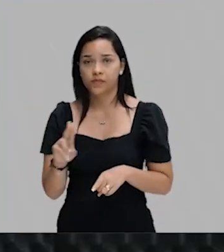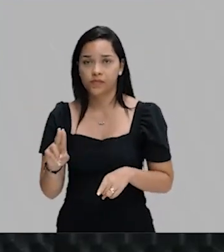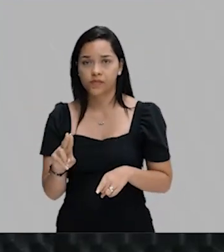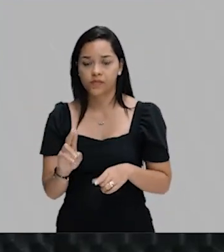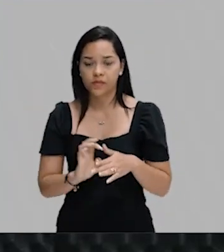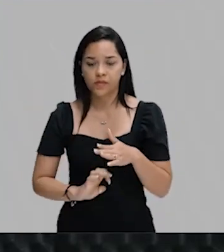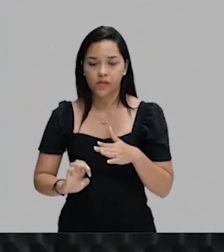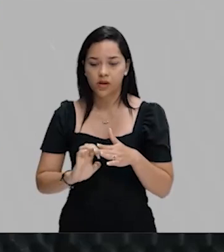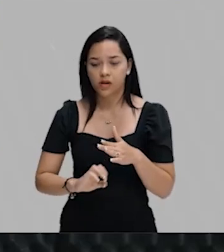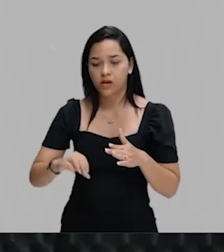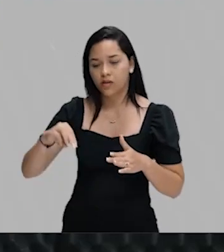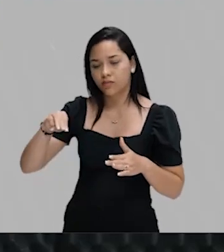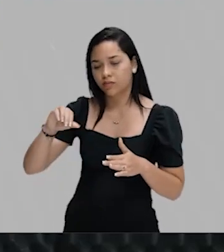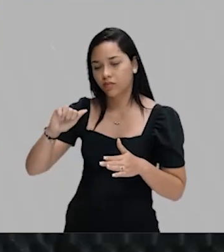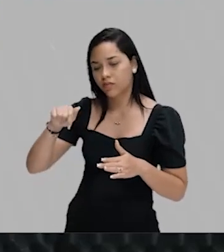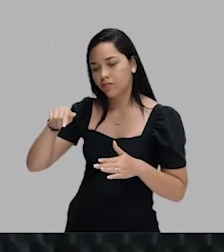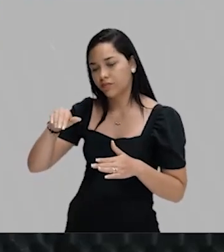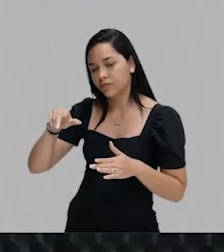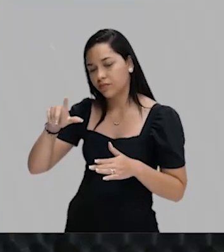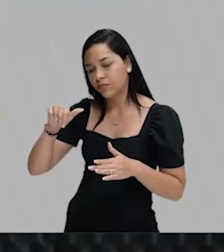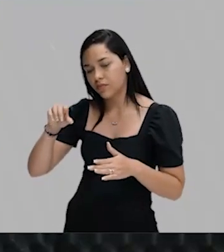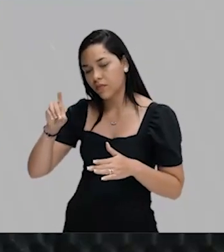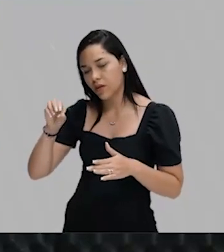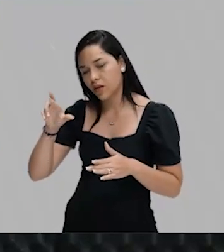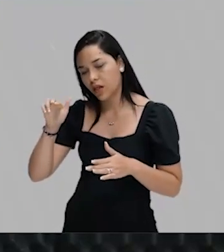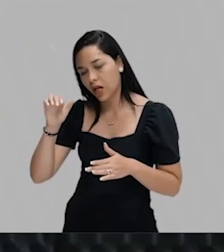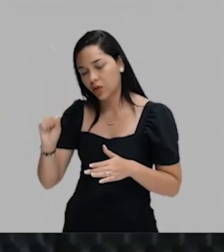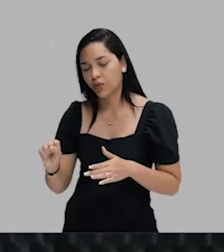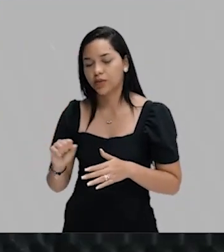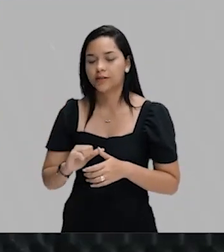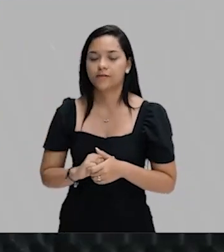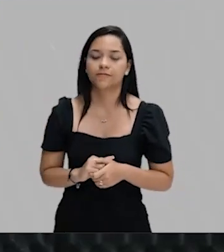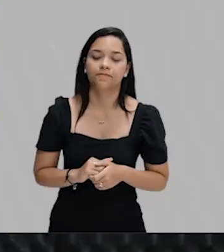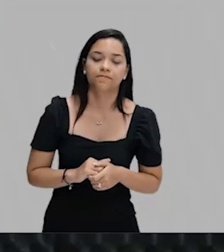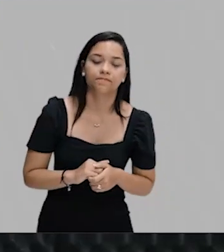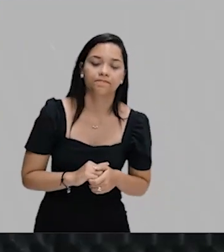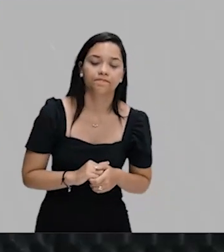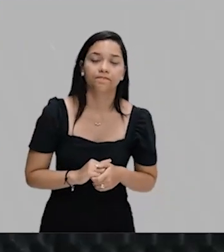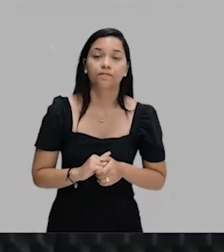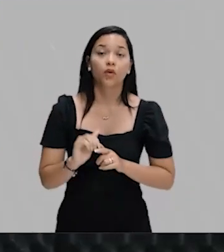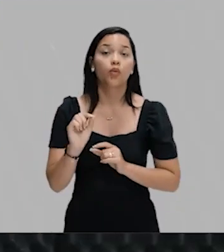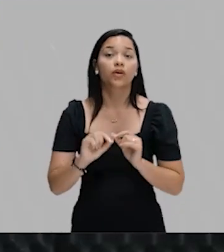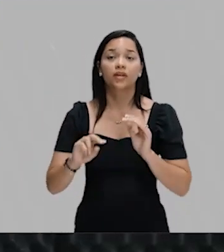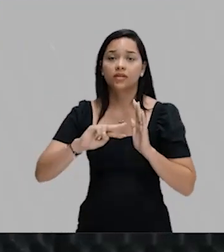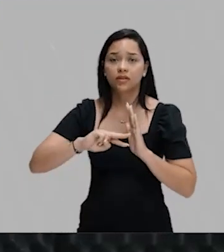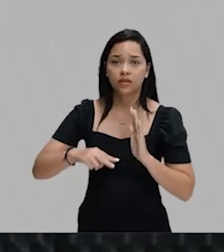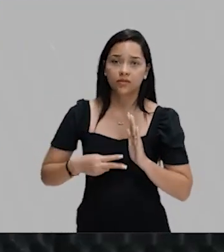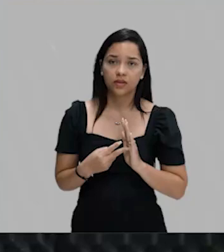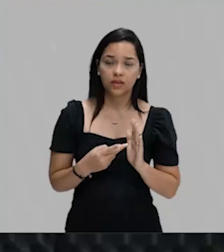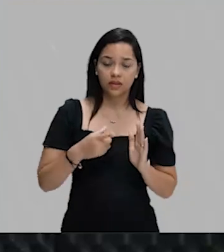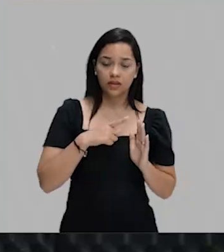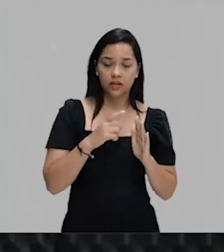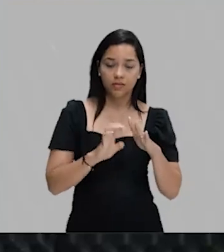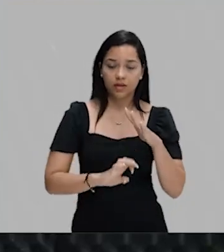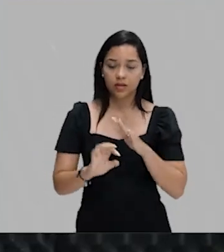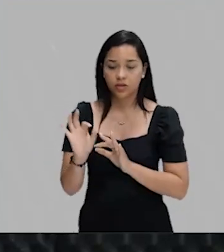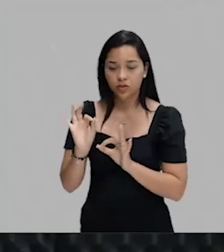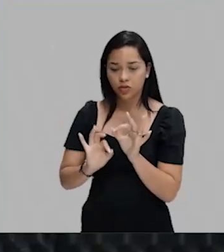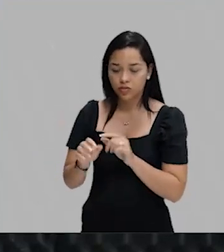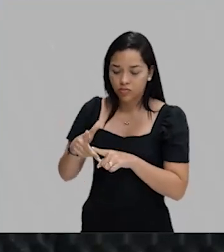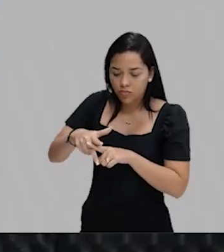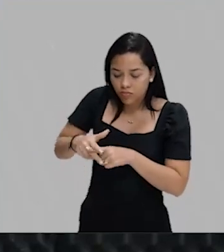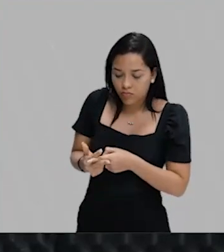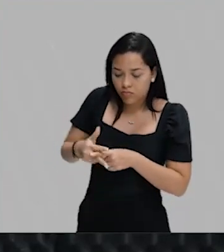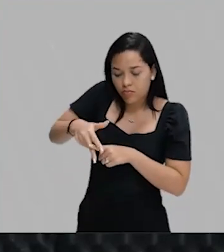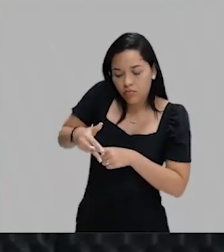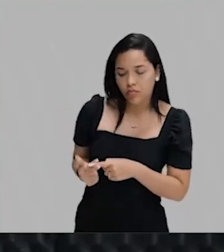empresas maquiladoras. Vou repetir o nome. Empresas maquiladoras. Significa o que, Marcos? Empresas de montagem. O NAFTA